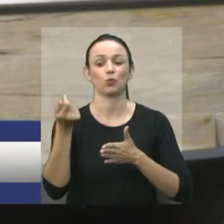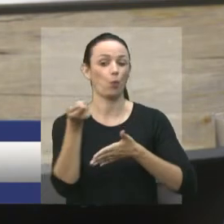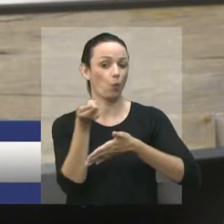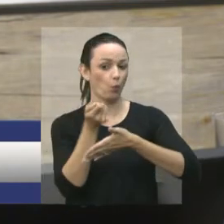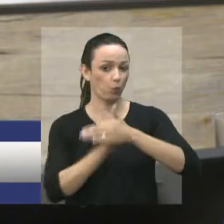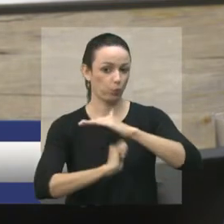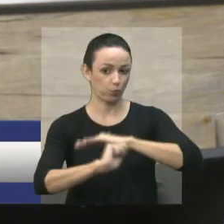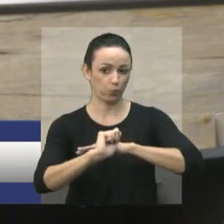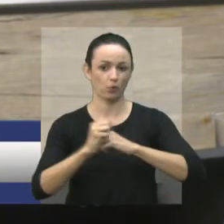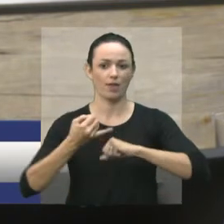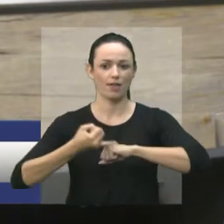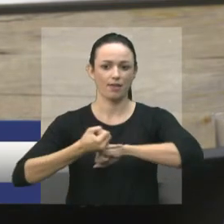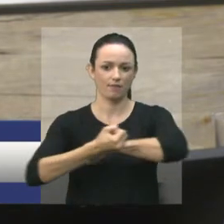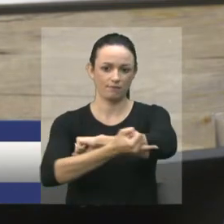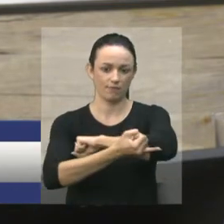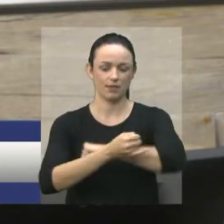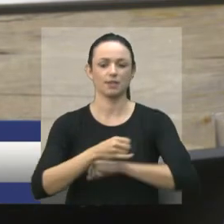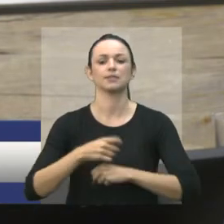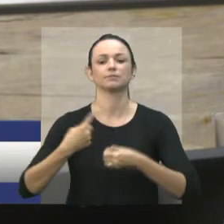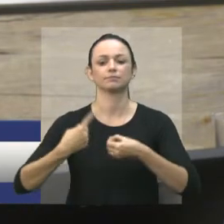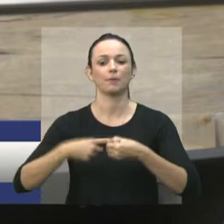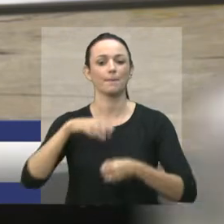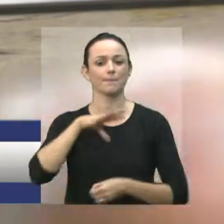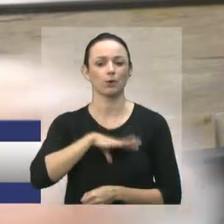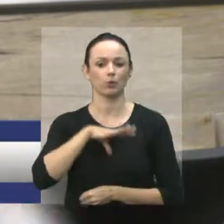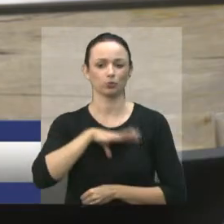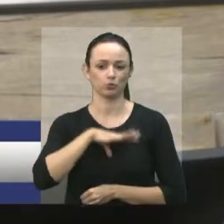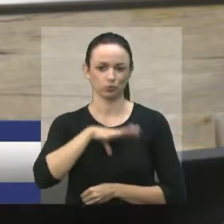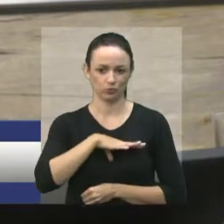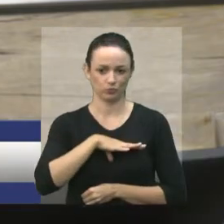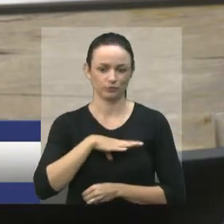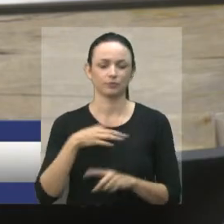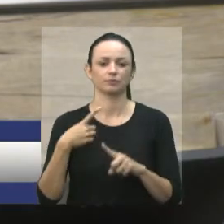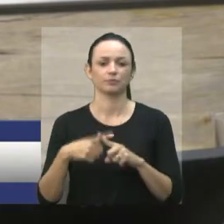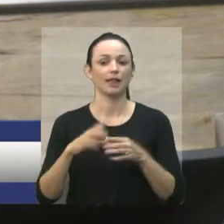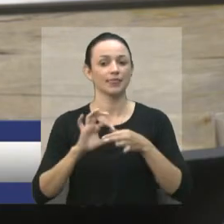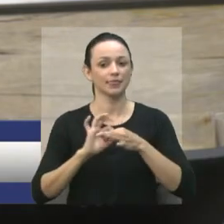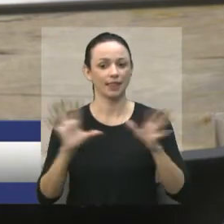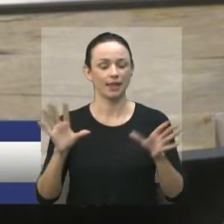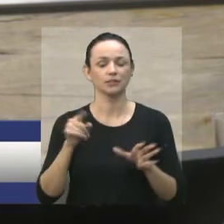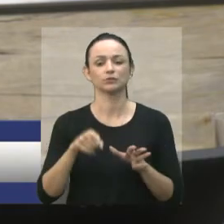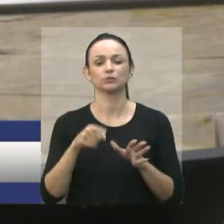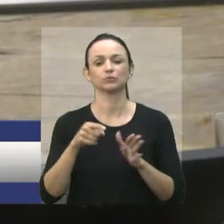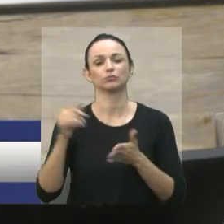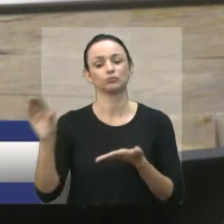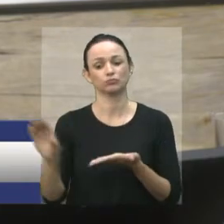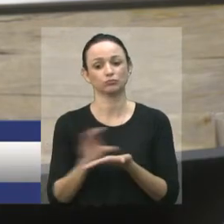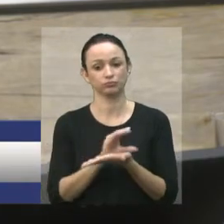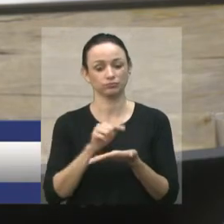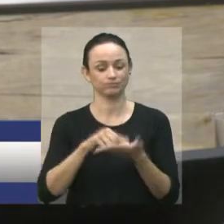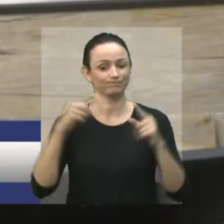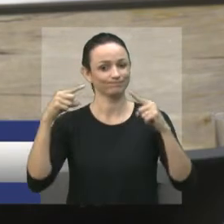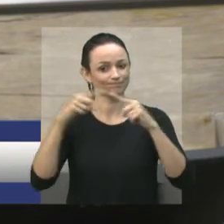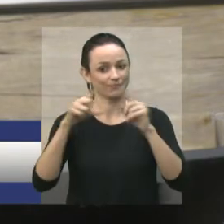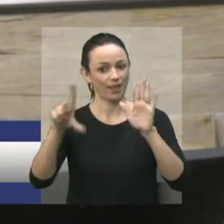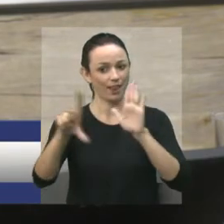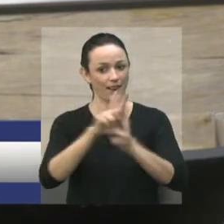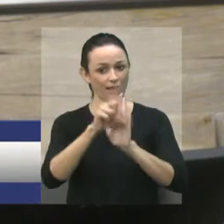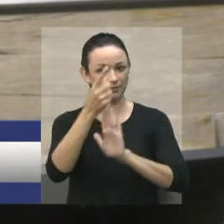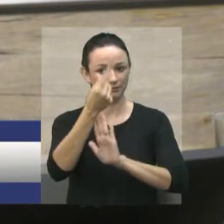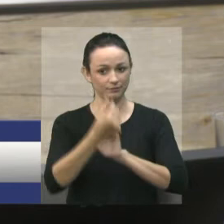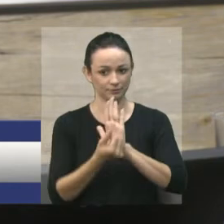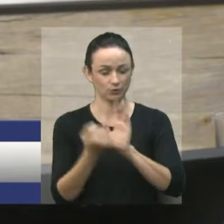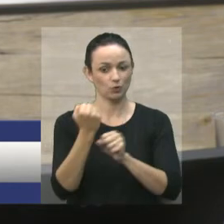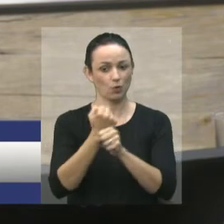investimentos de infraestrutura no distrito de Potunduva, prevendo que sejam deixados os recursos correspondentes na lei orçamentária para